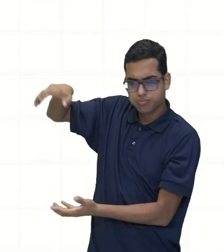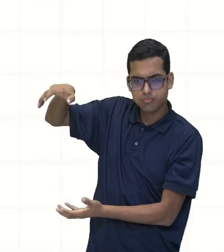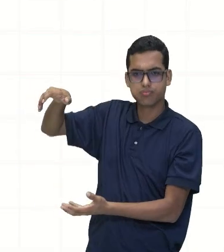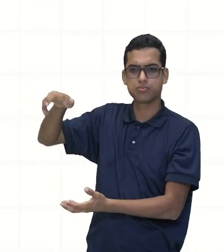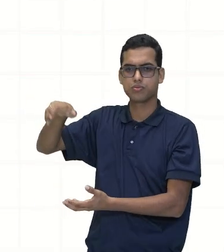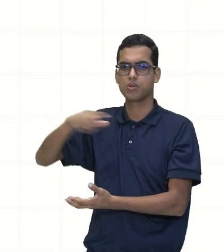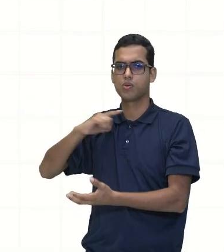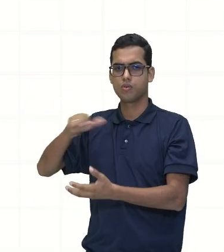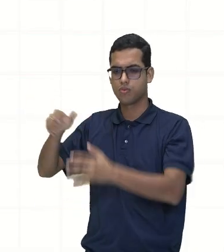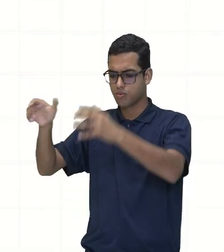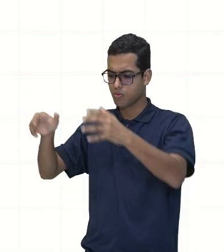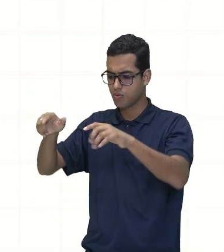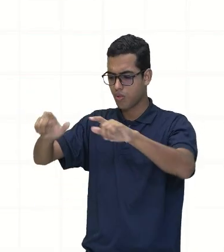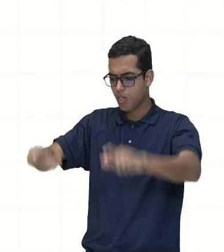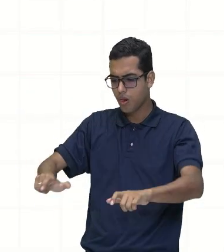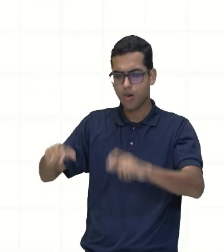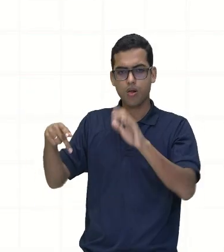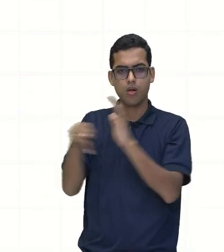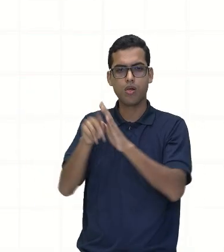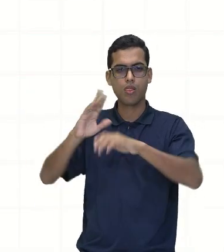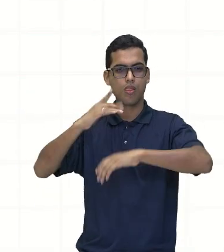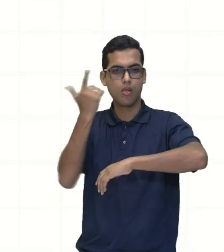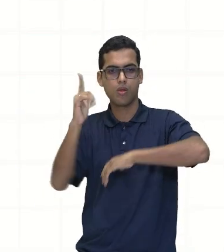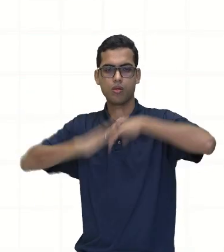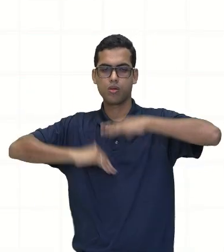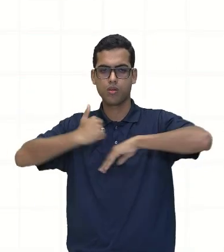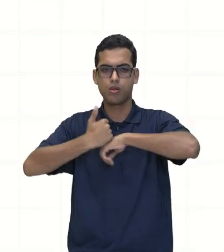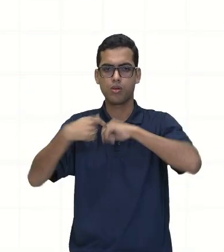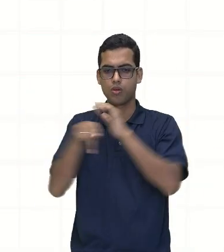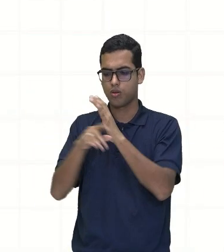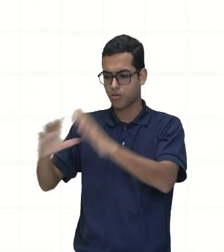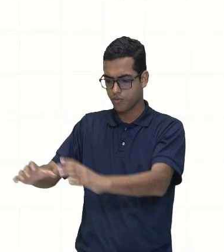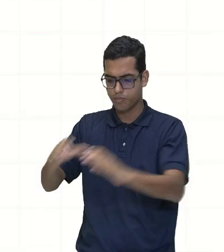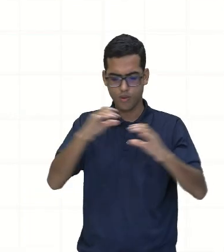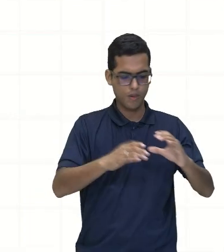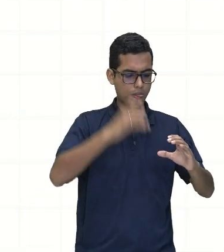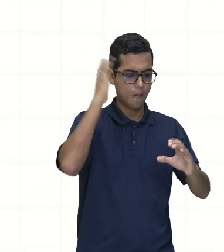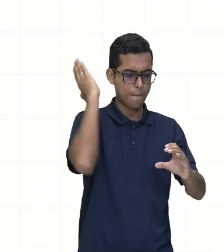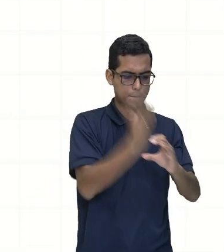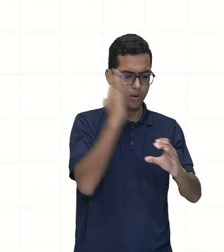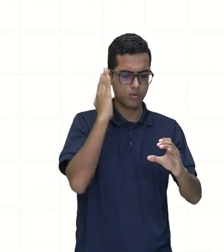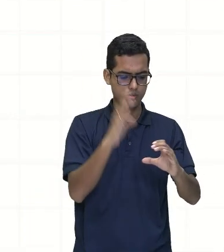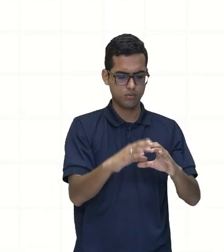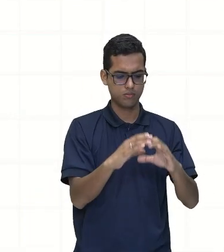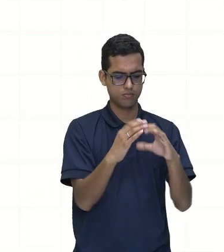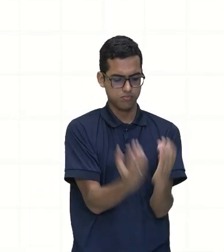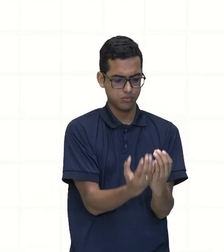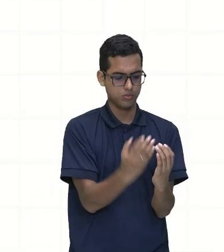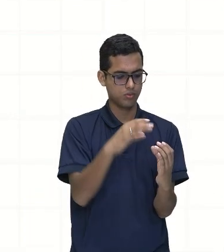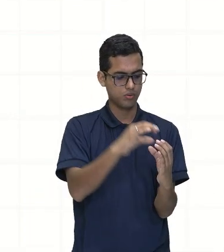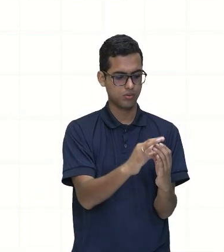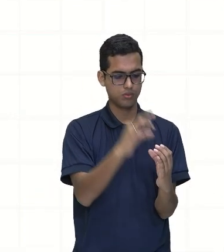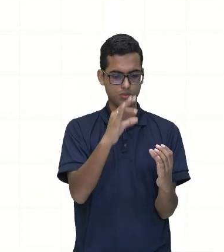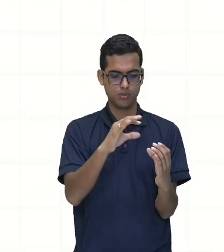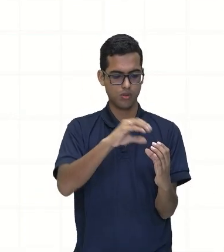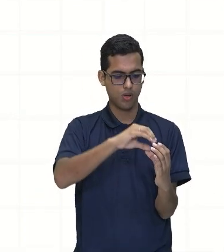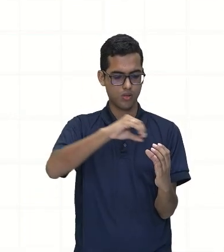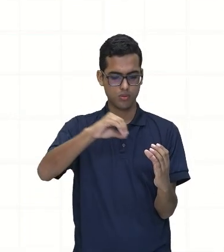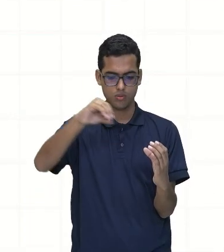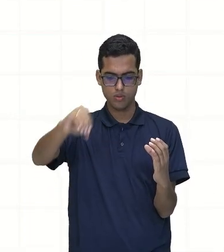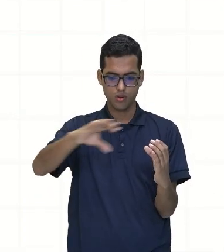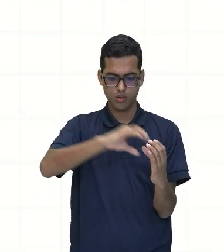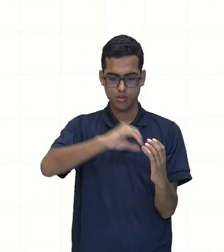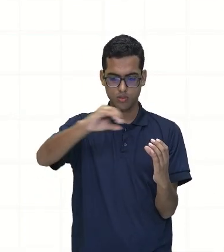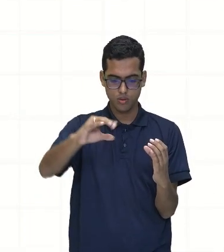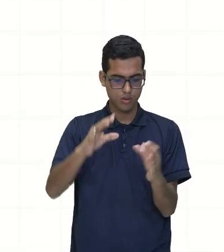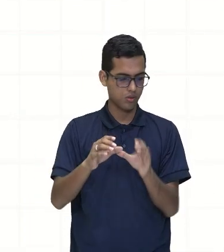outras atividades, né? Chamado quebrador, onde os ouriços eles são quebrados com machados, e aí você separa a semente, né? E após